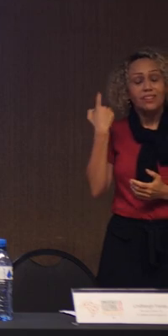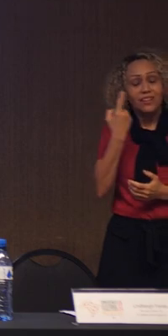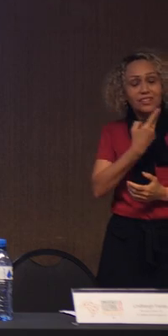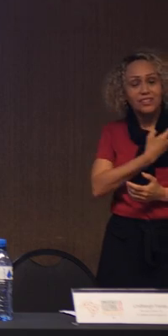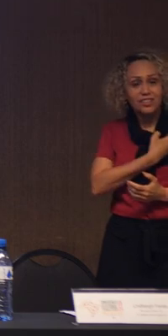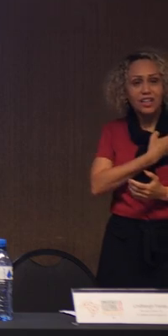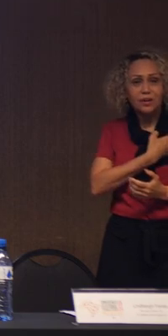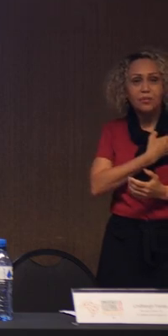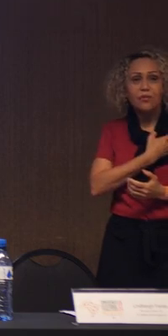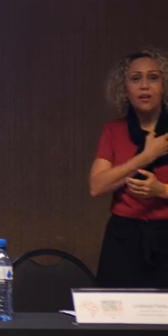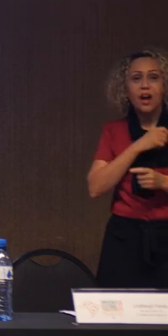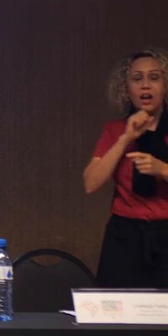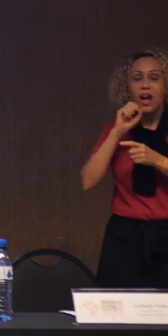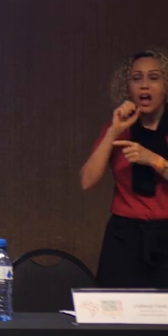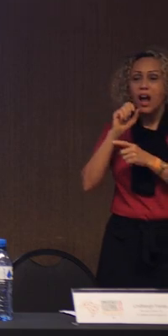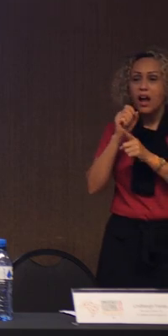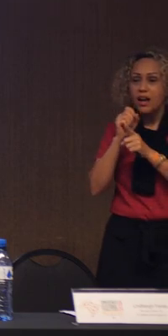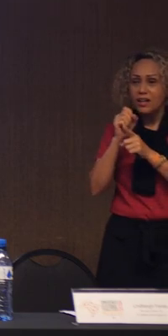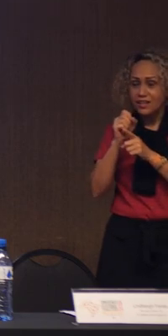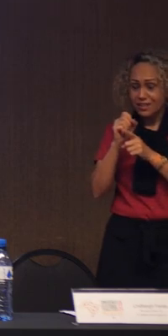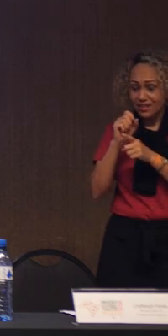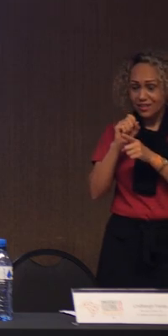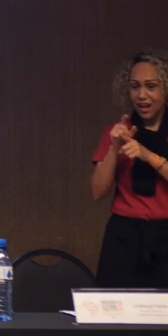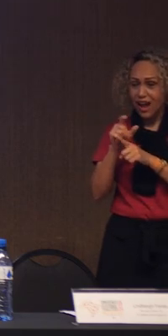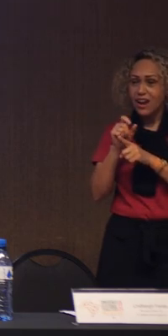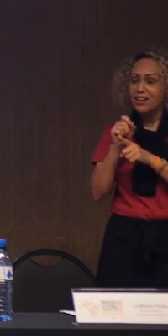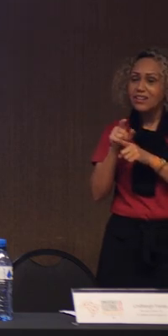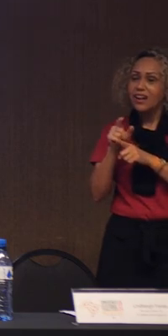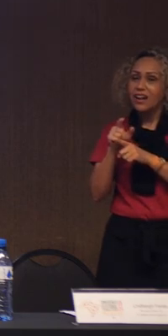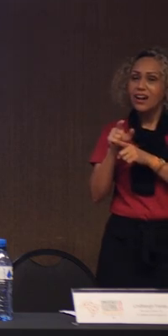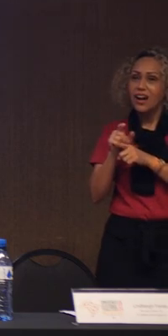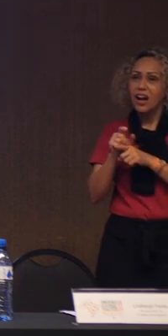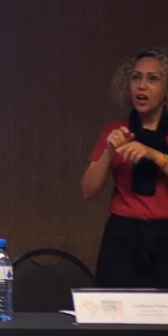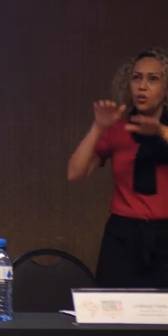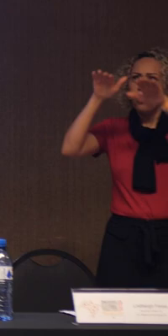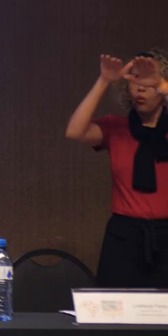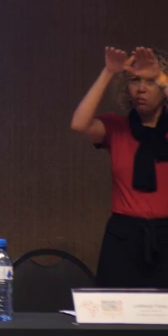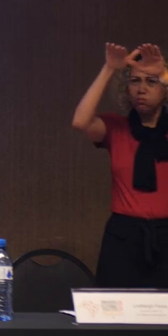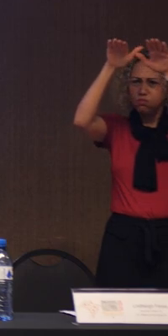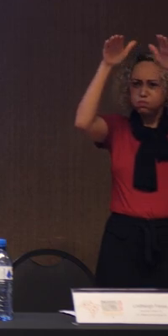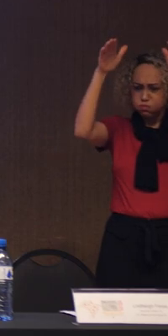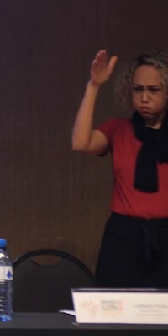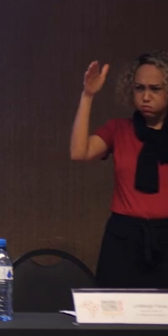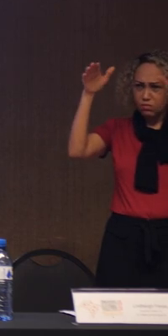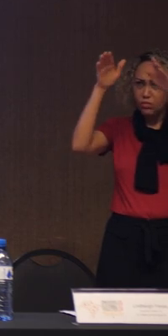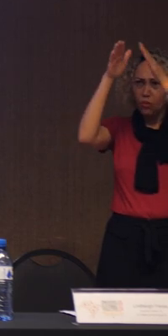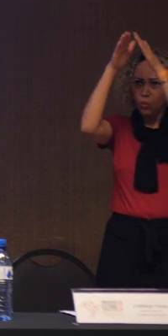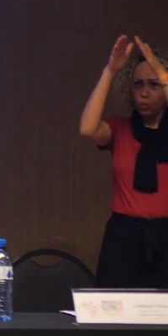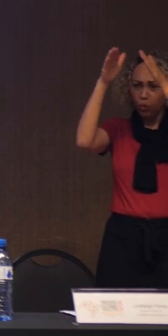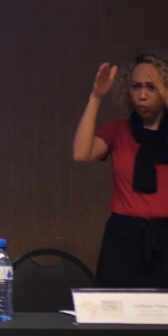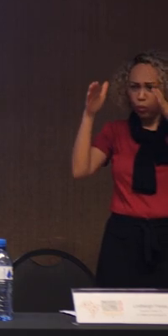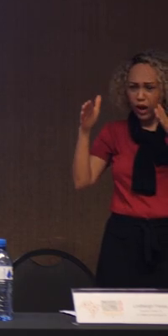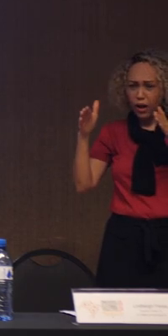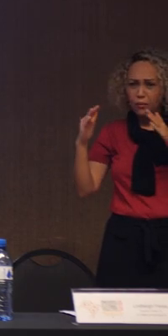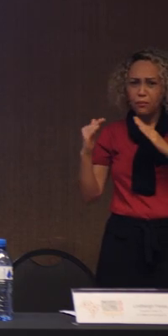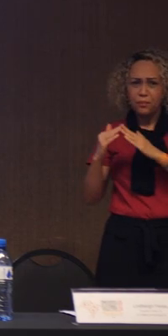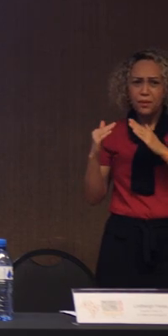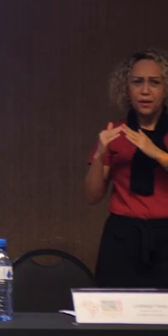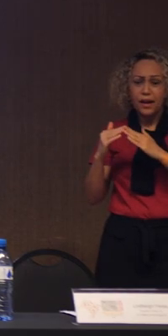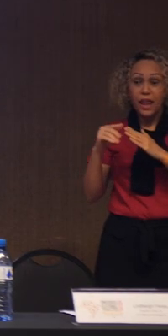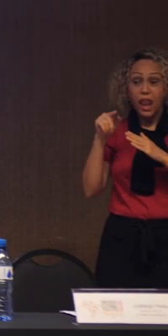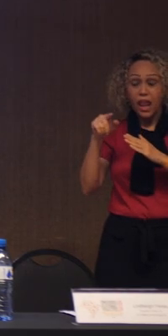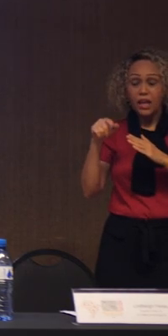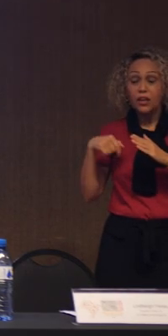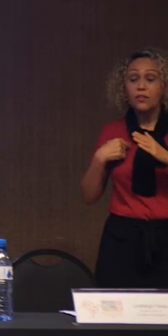Estamos alugando um galpão em Campo Grande, na Zona Oeste do Rio de Janeiro, e nós vamos montar a nossa